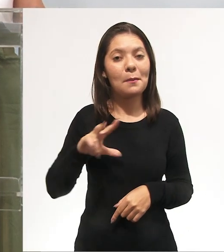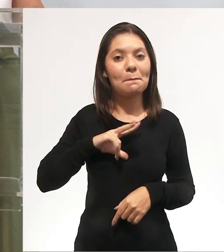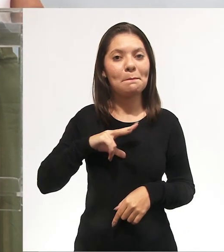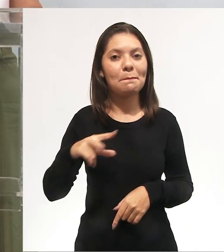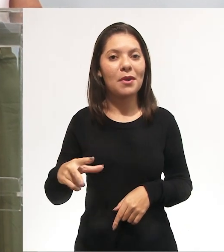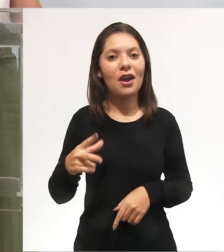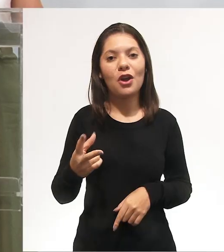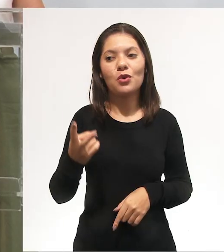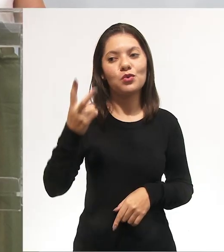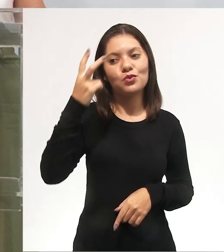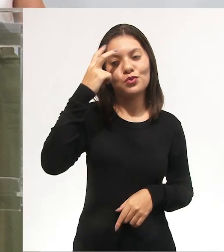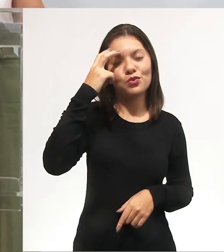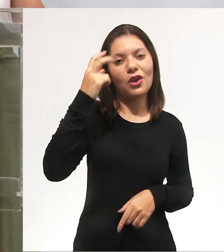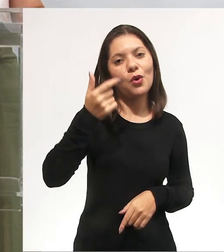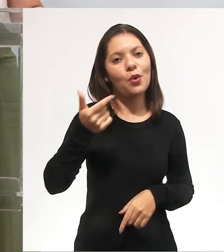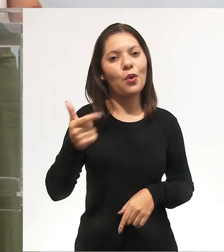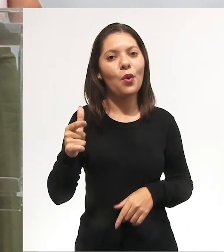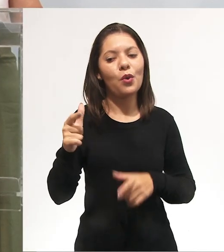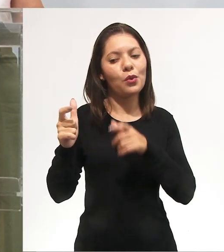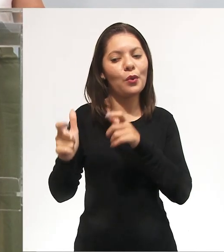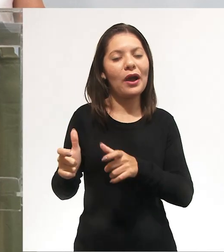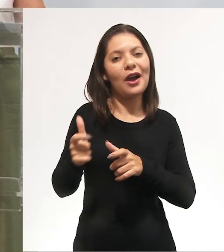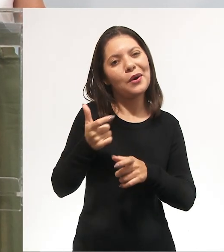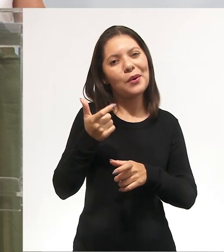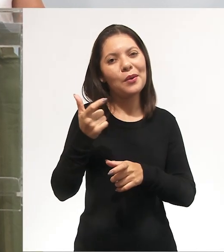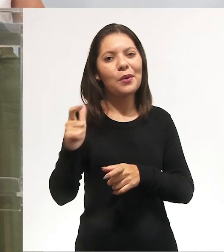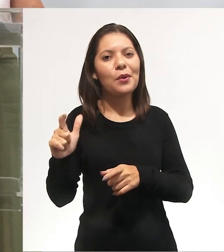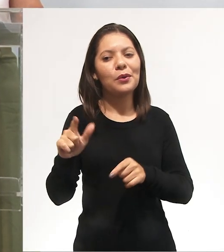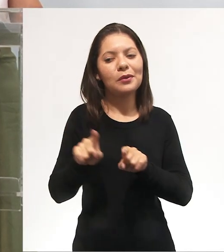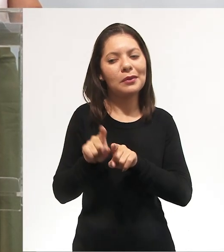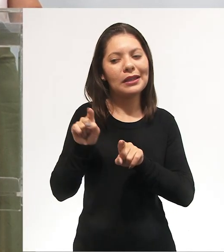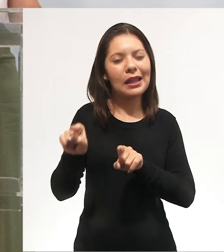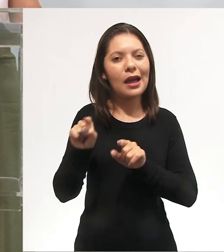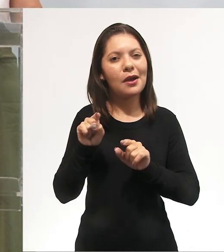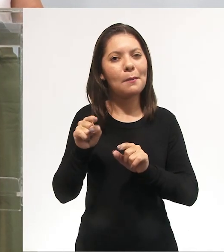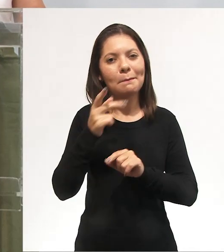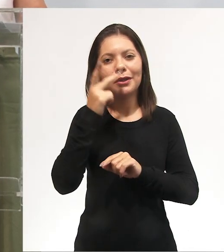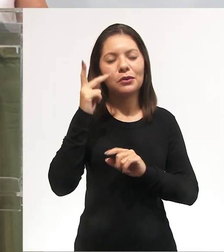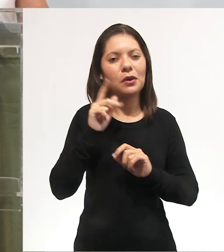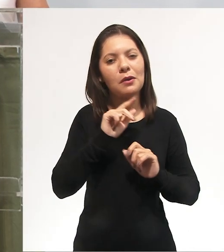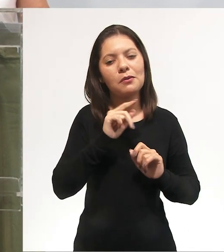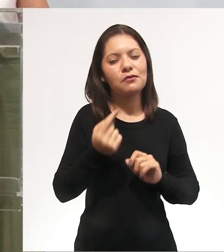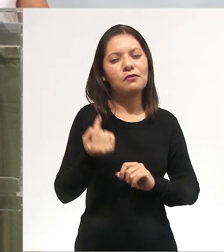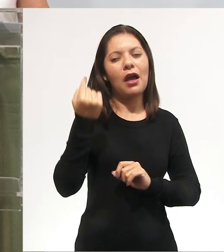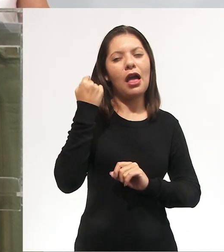outra cultura, é outra região, foi outro processo, né, de